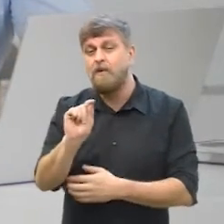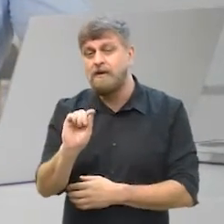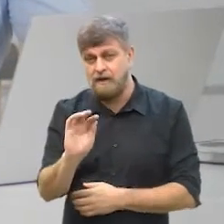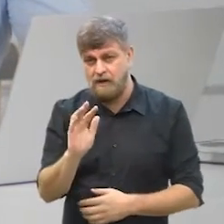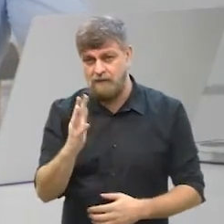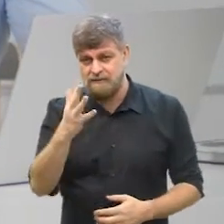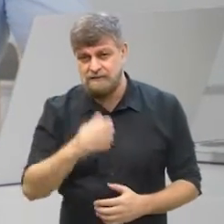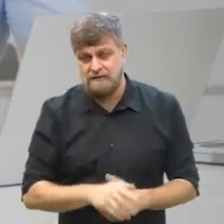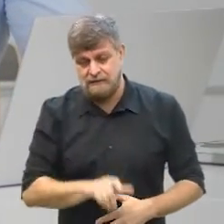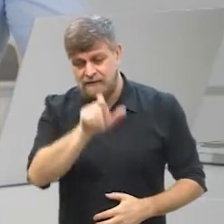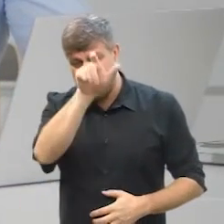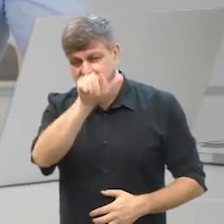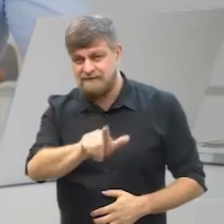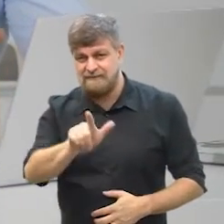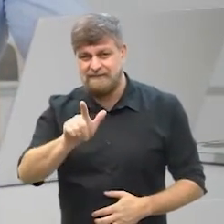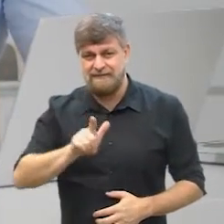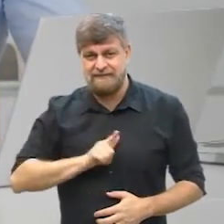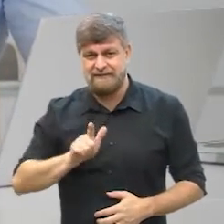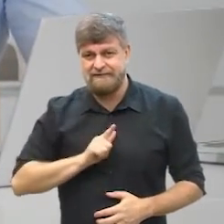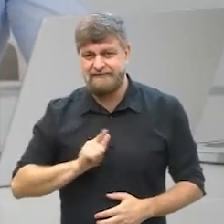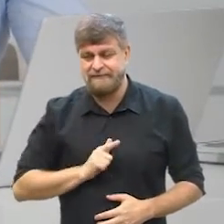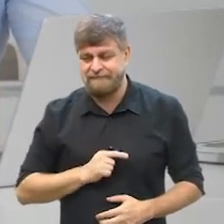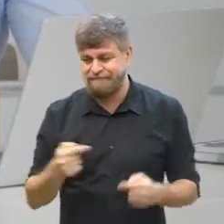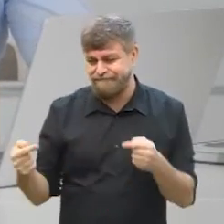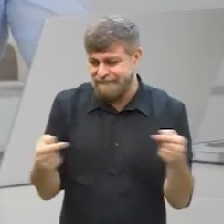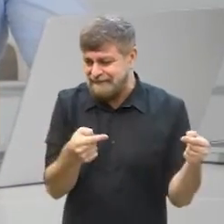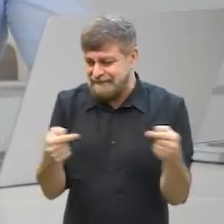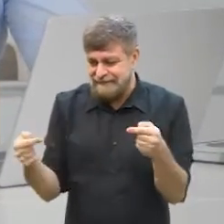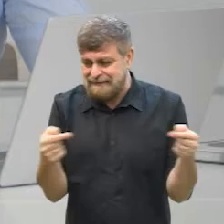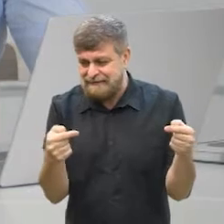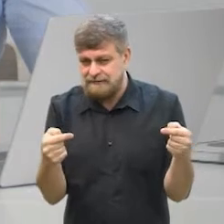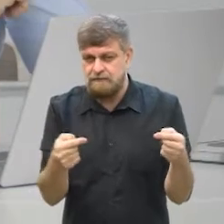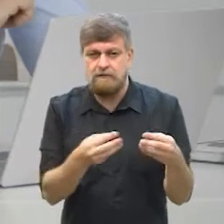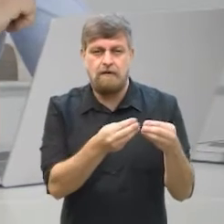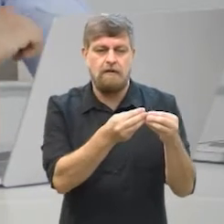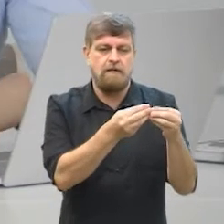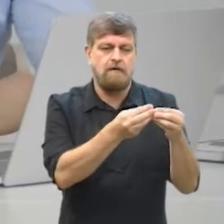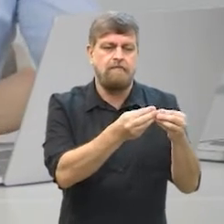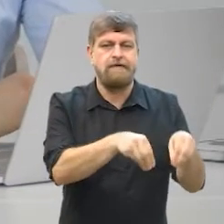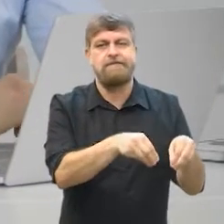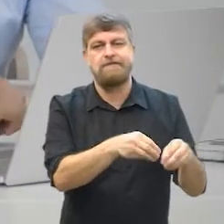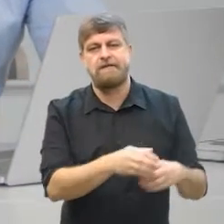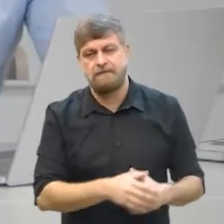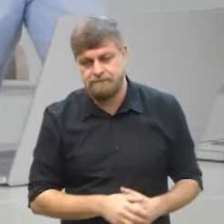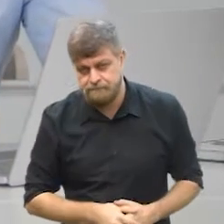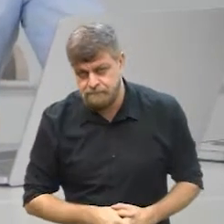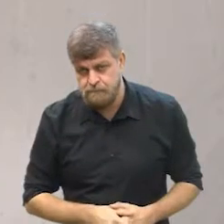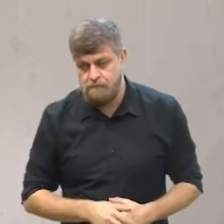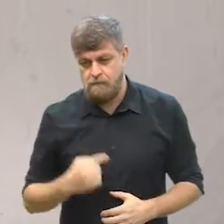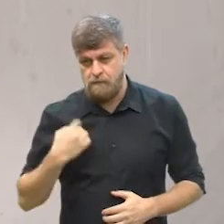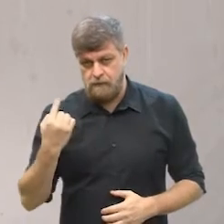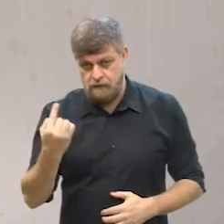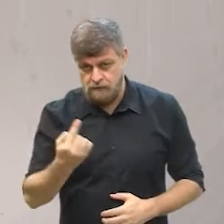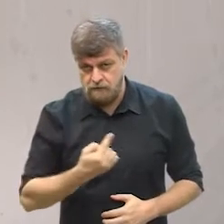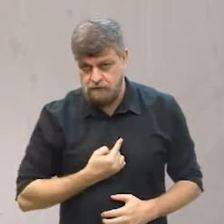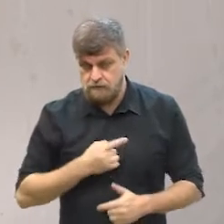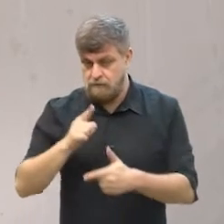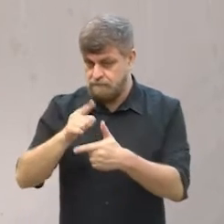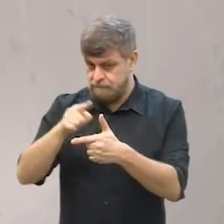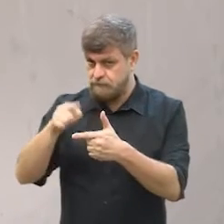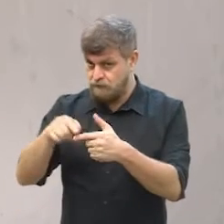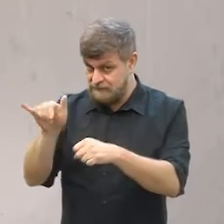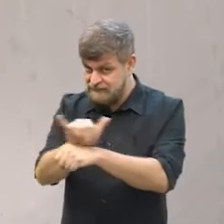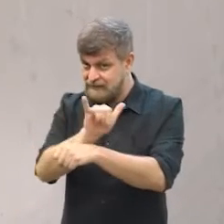podendo trazer para você um ponto de não competitividade, ou seja, prejudicar a sua competitividade. Isso nós falamos aqui só